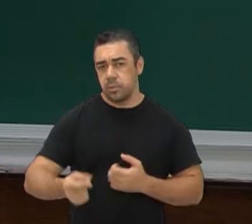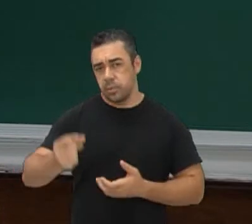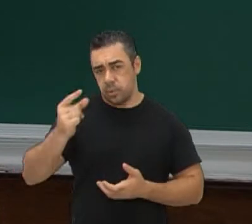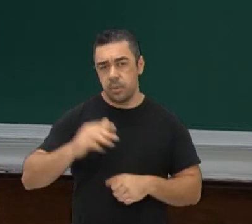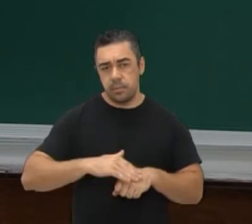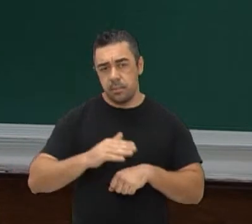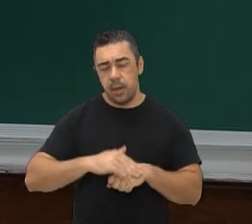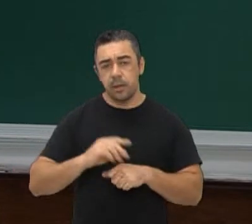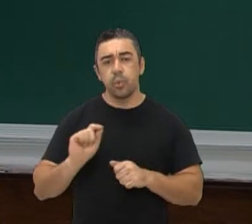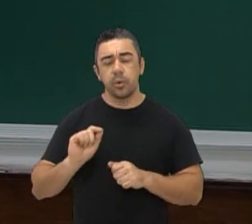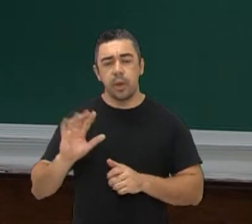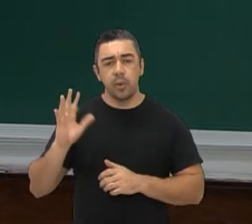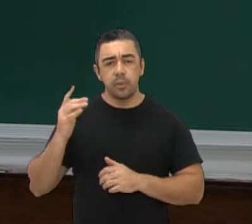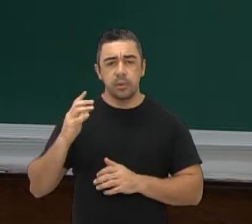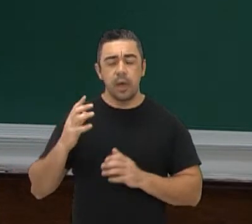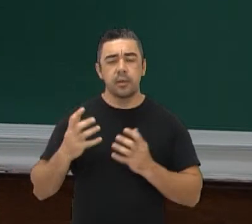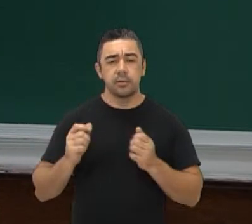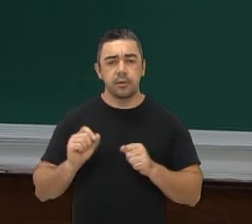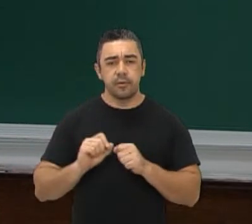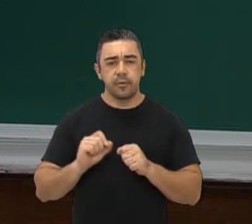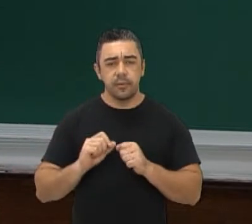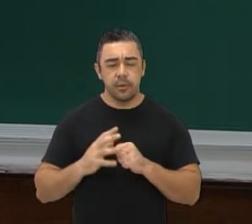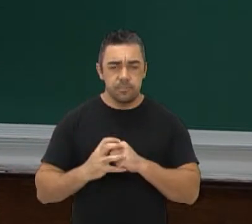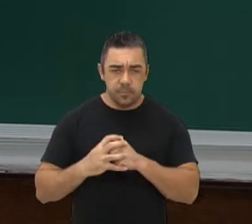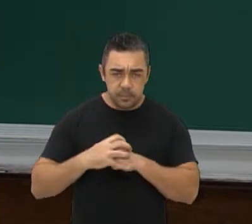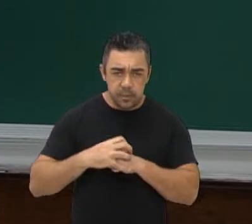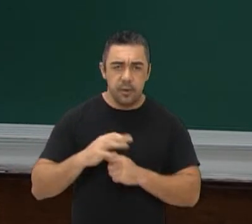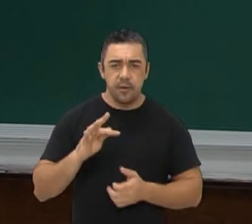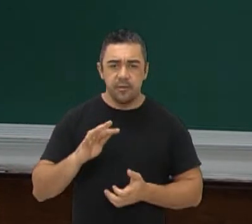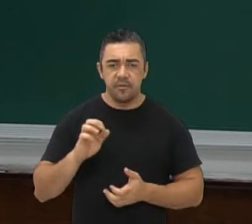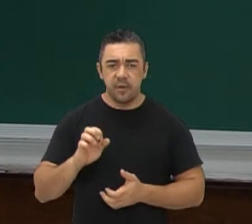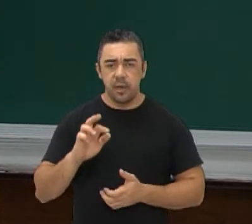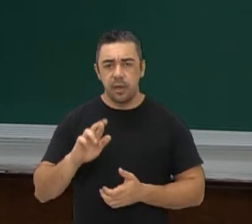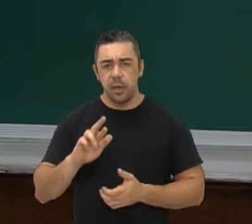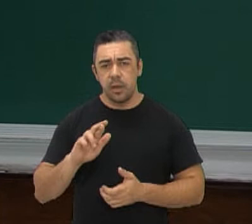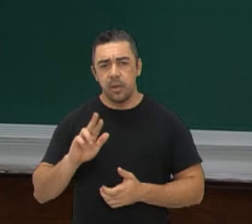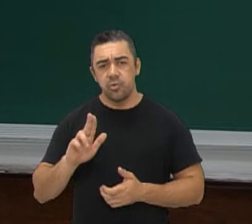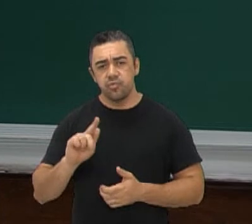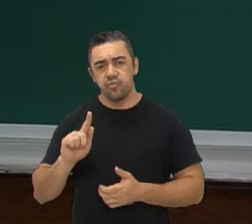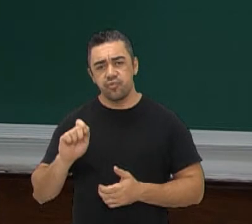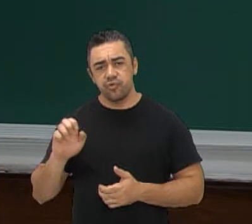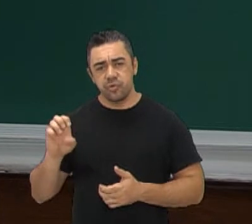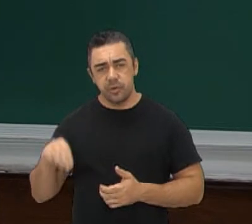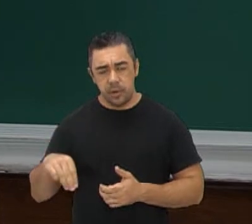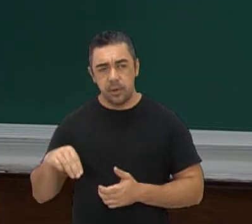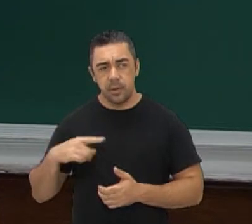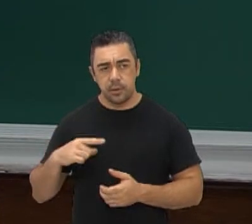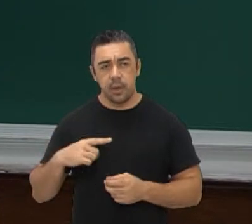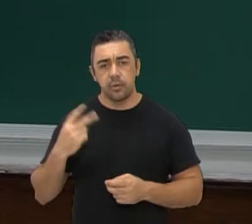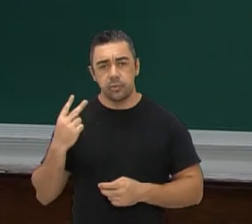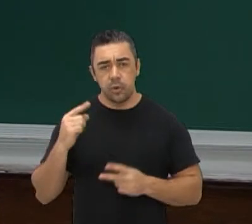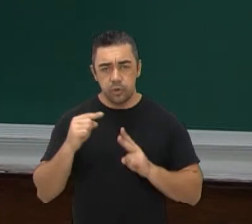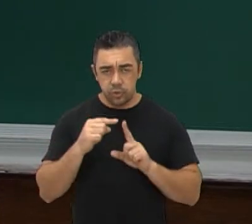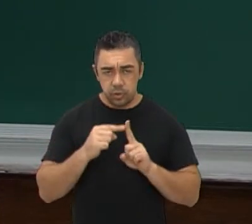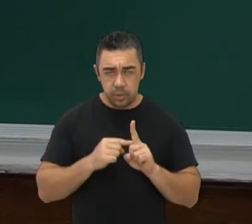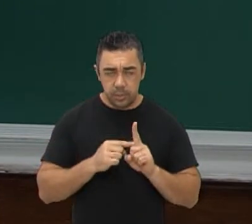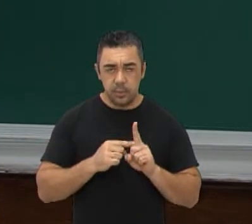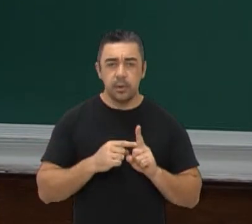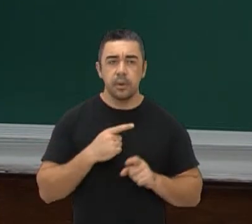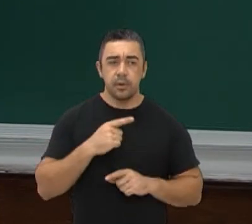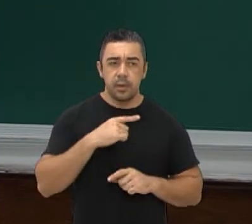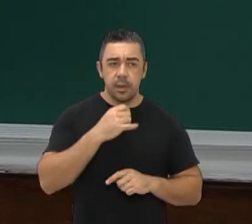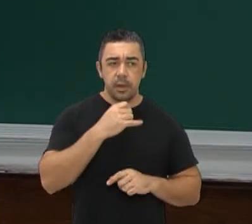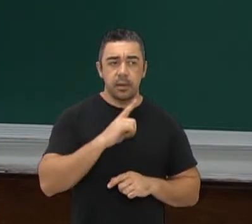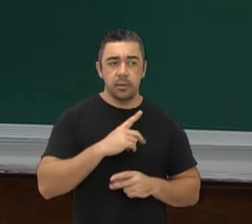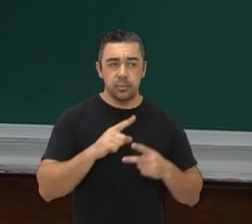sobre elas, impedindo o processo da ferrugem, por exemplo. Então, esses são os usos da eletrólise e nós temos dois tipos, a eletrólise